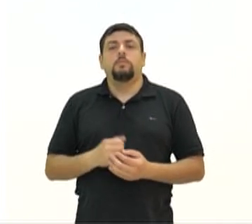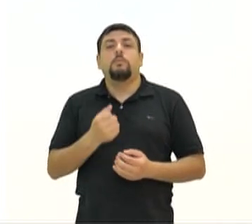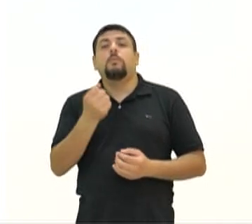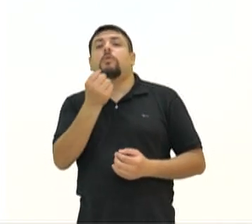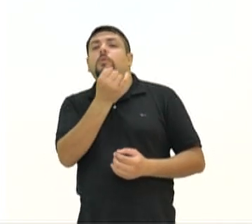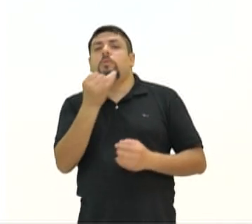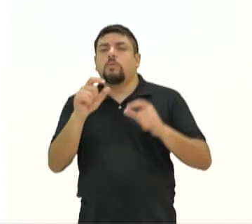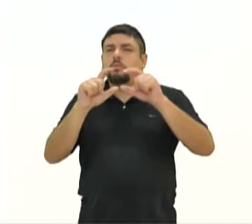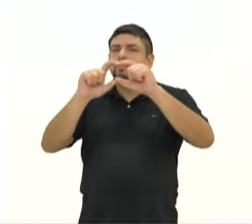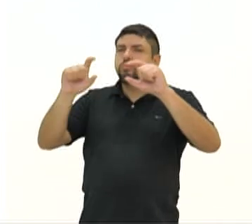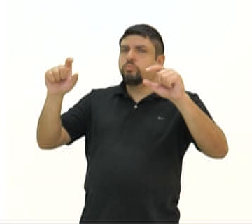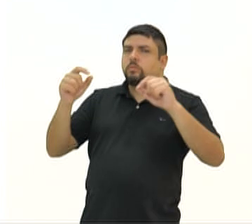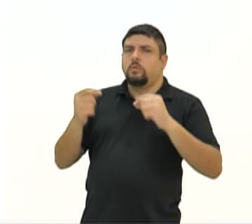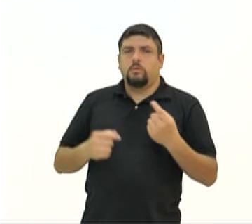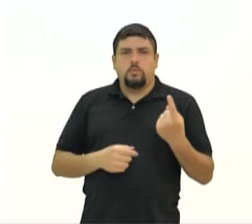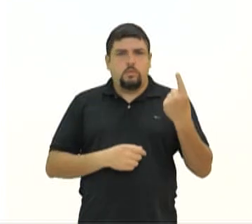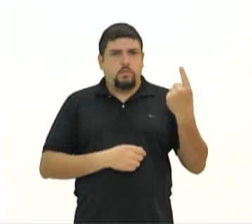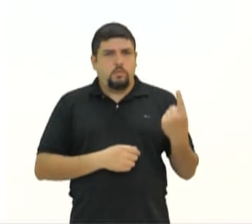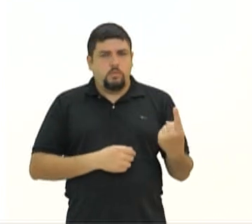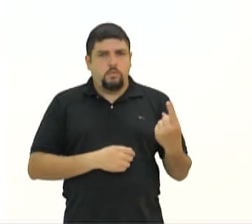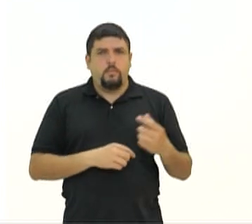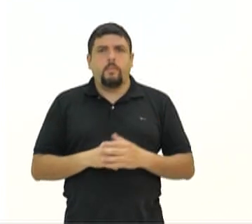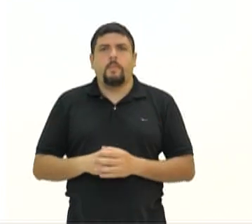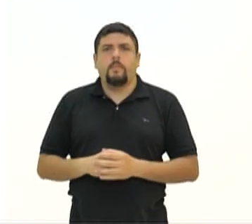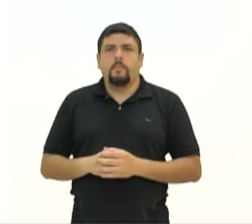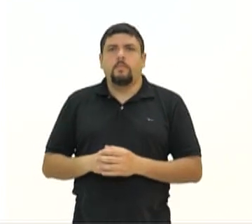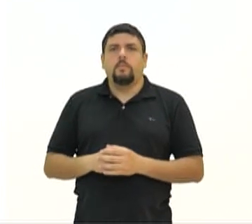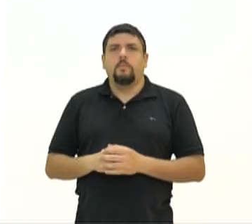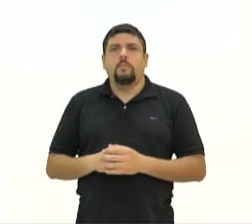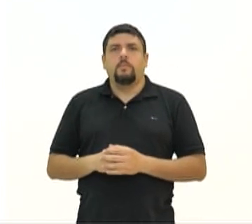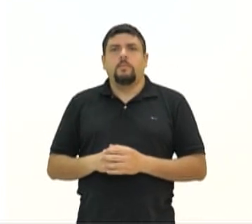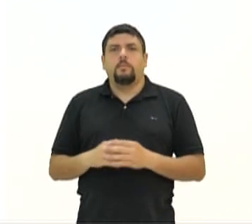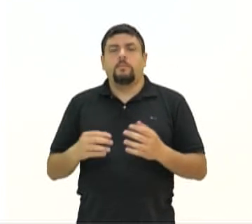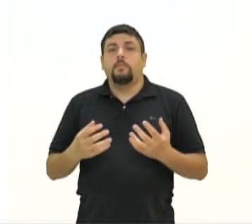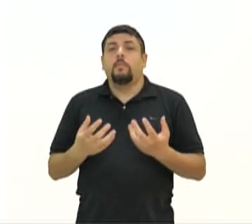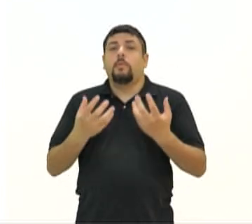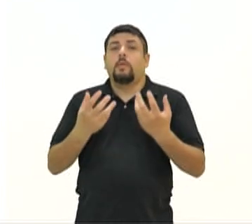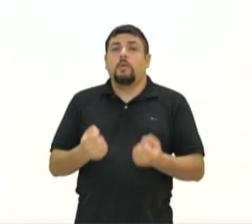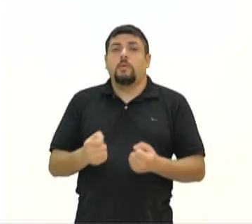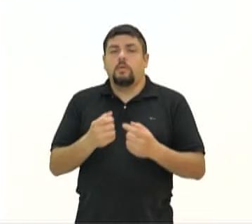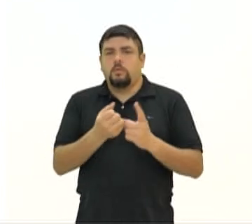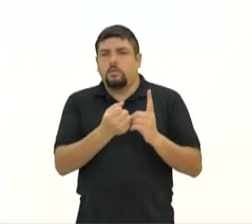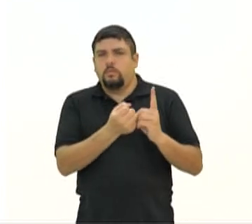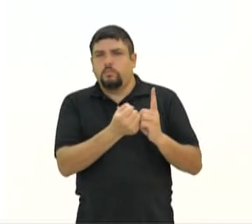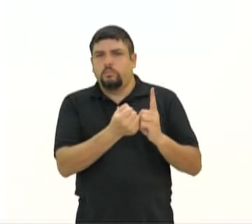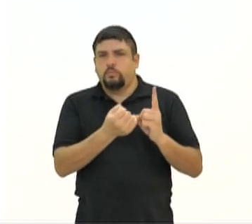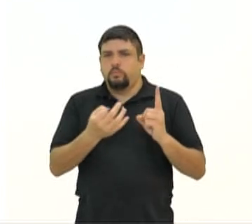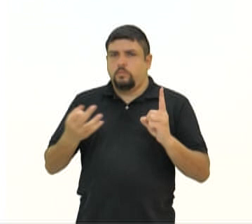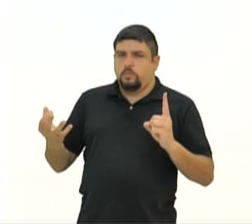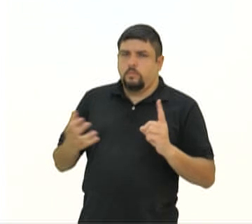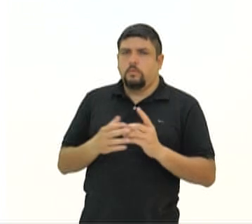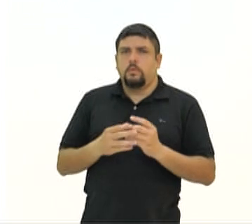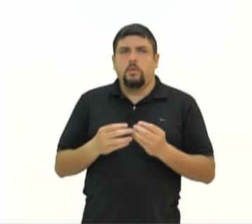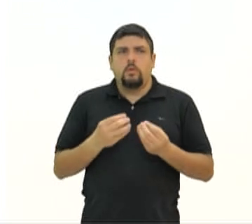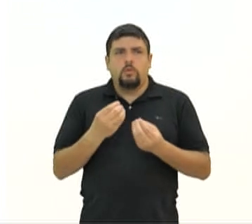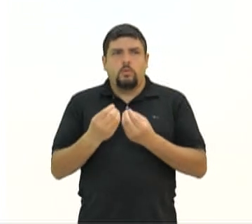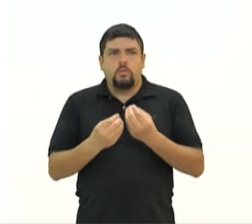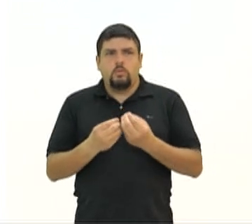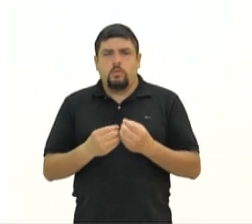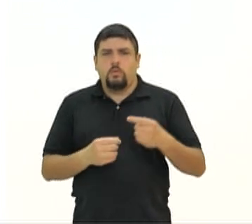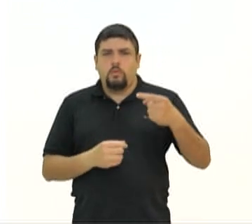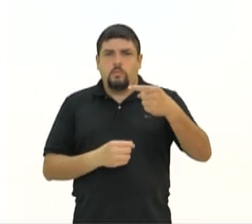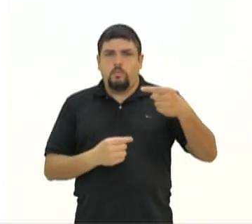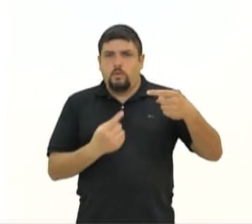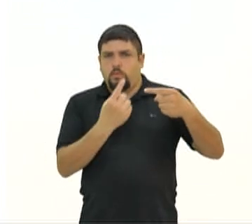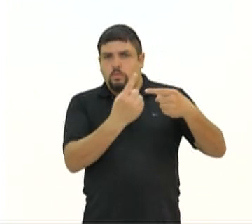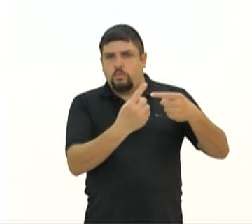1. Ele admite produtos, o produto de fatores. Que raízes eles têm? Menos 1 e